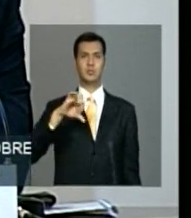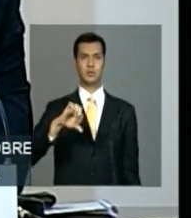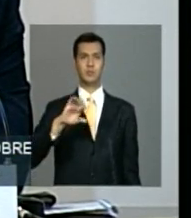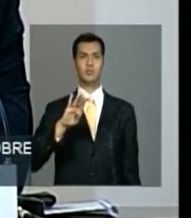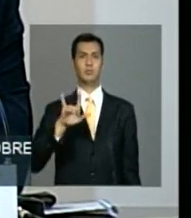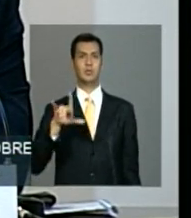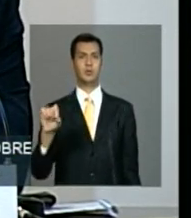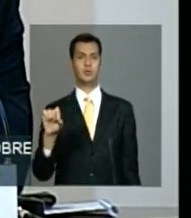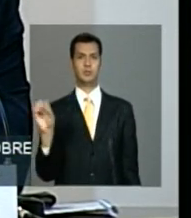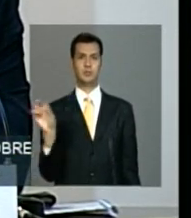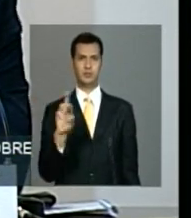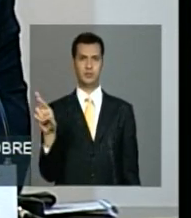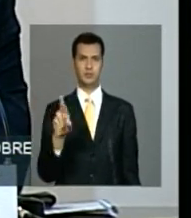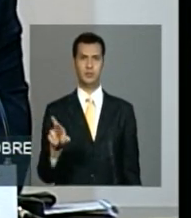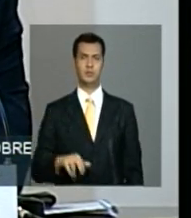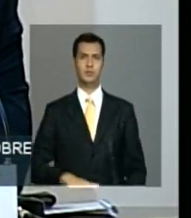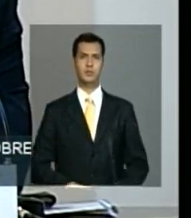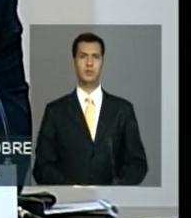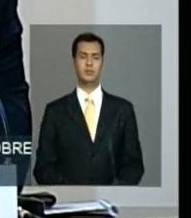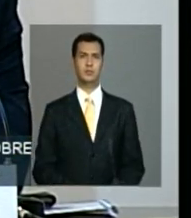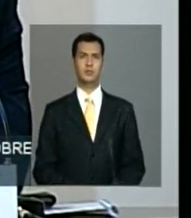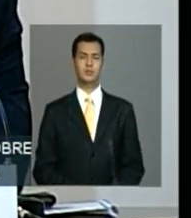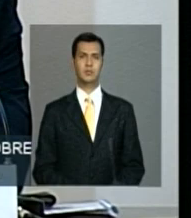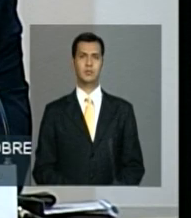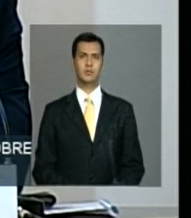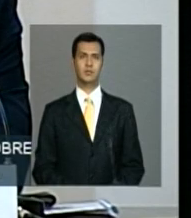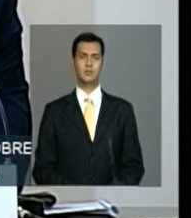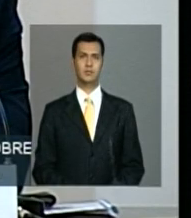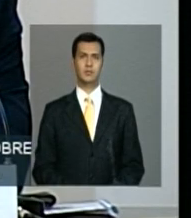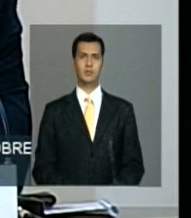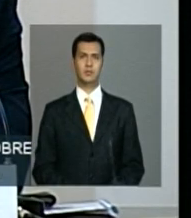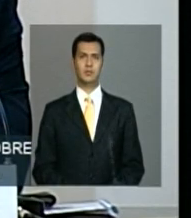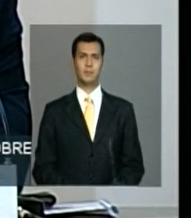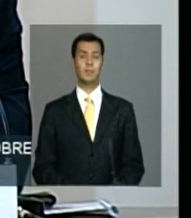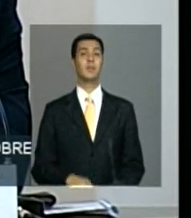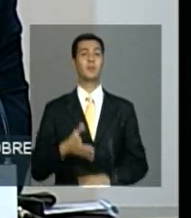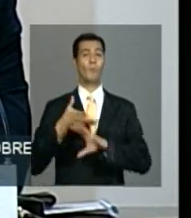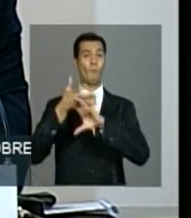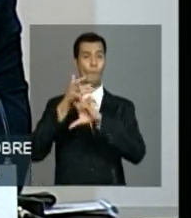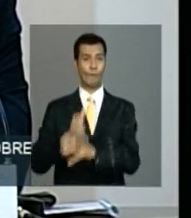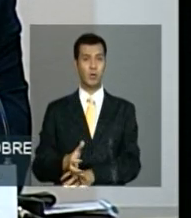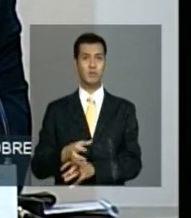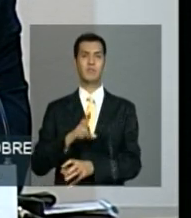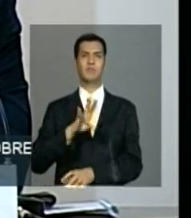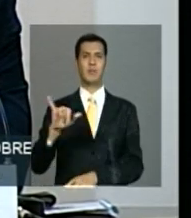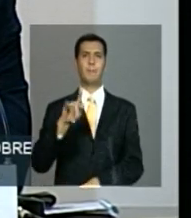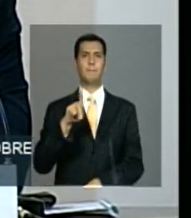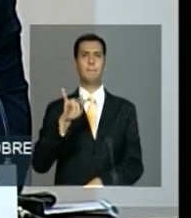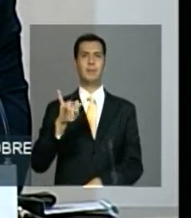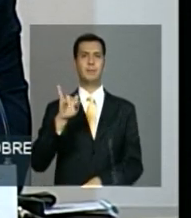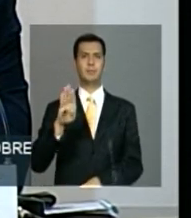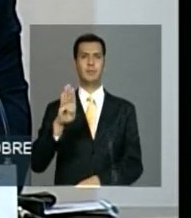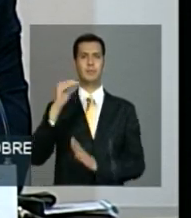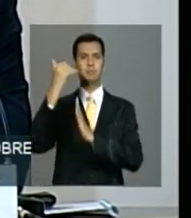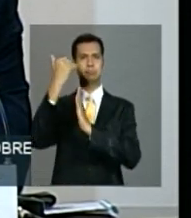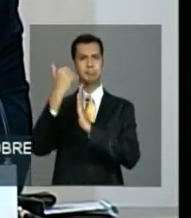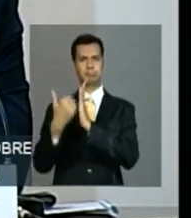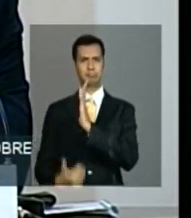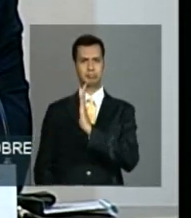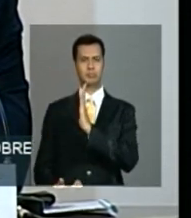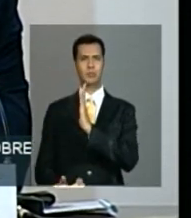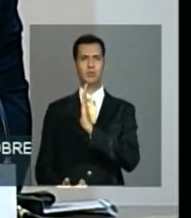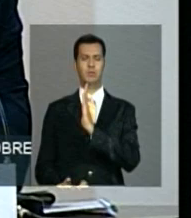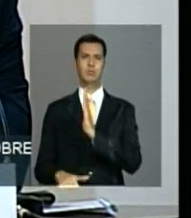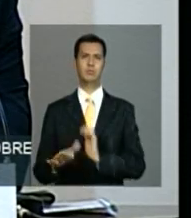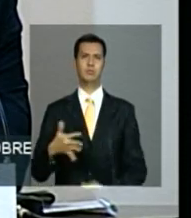bilhões de reais a estiagem deverá gerar uma perda no PIB agropecuário do semiário do Nordeste